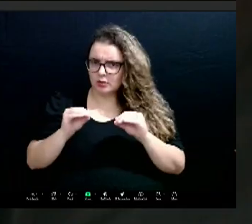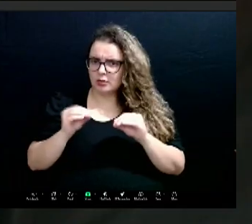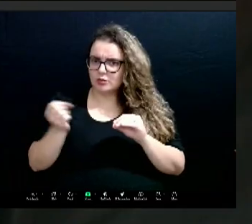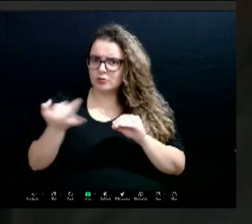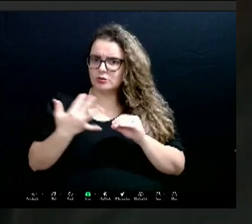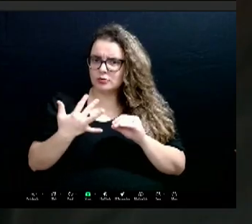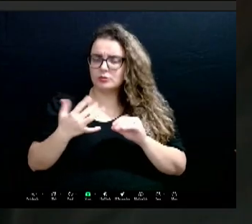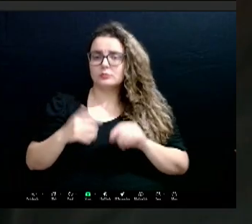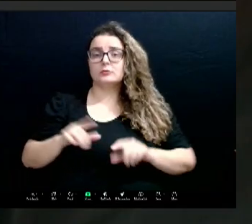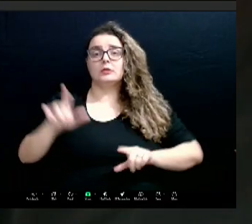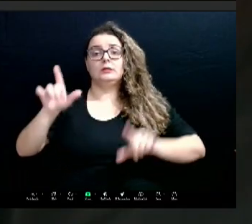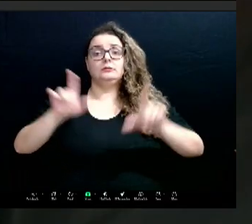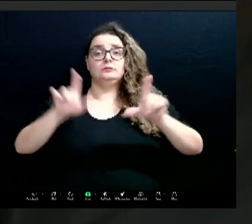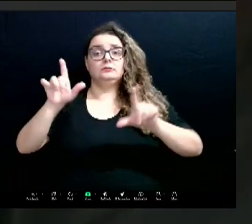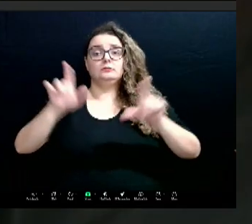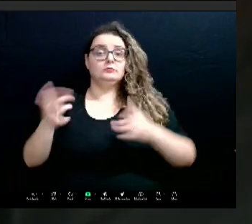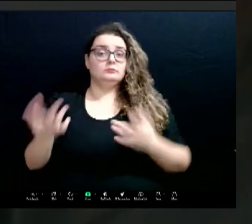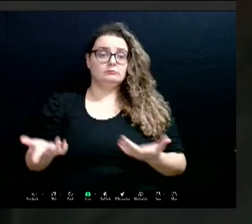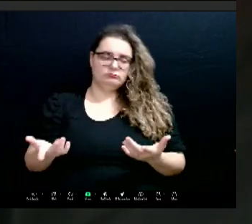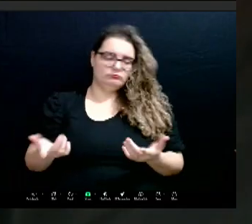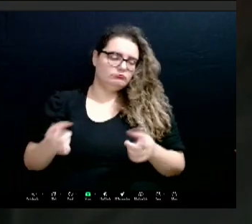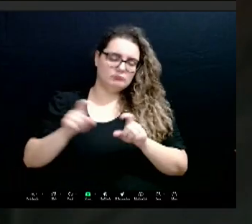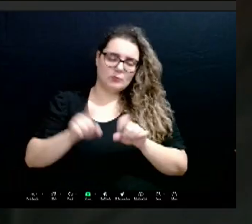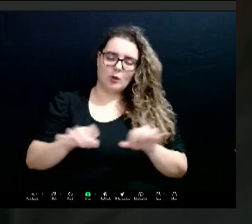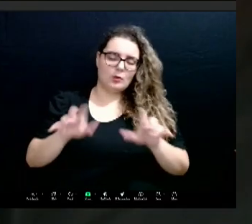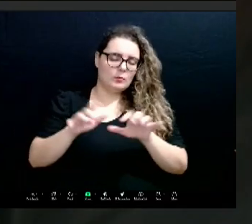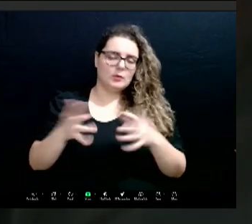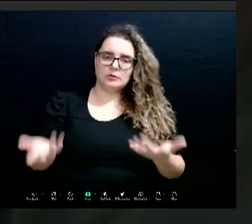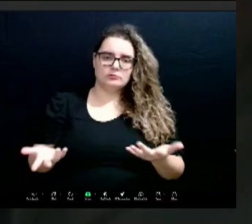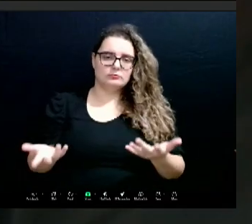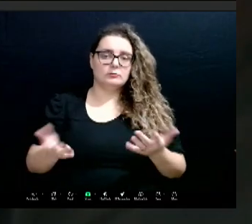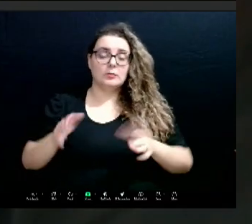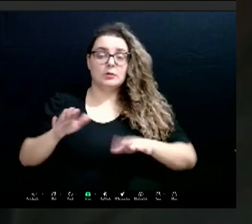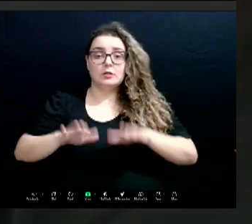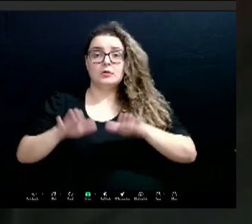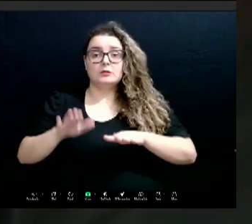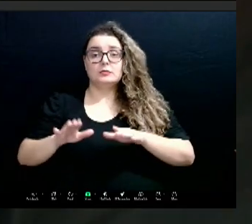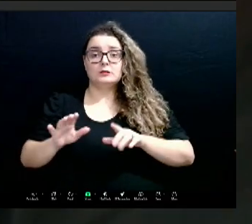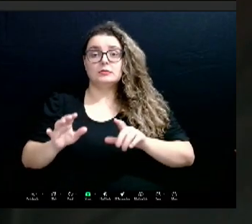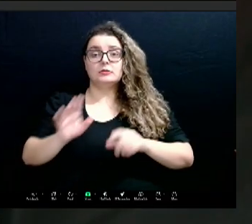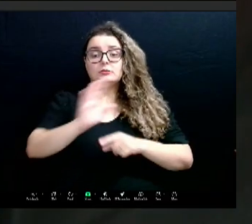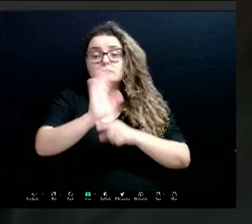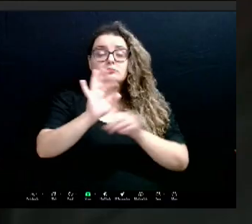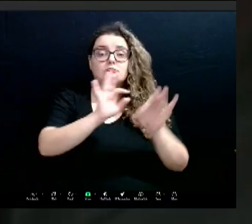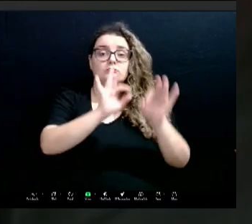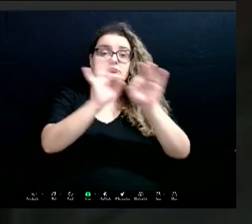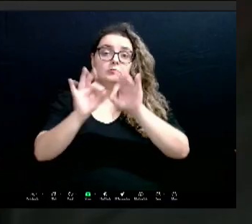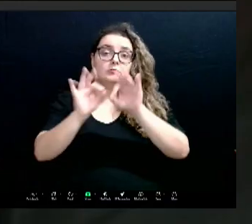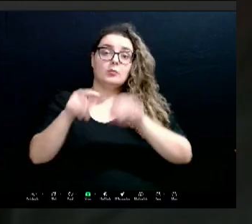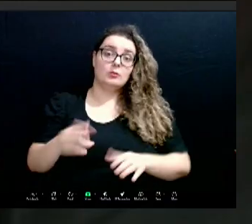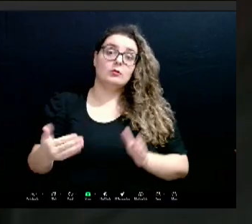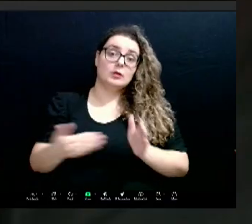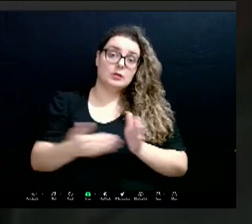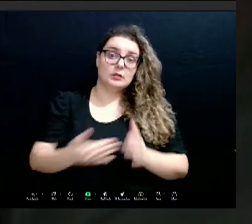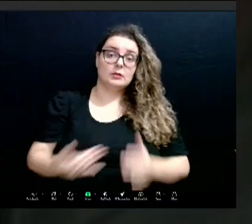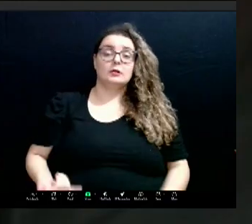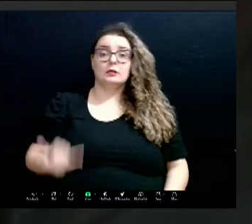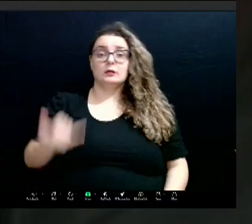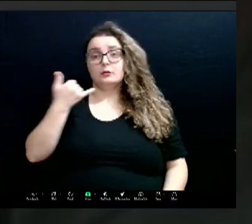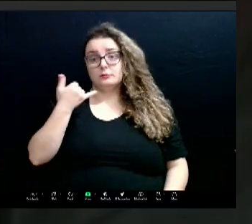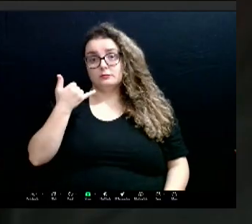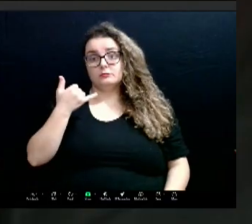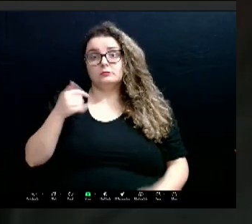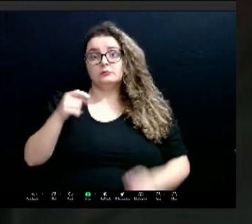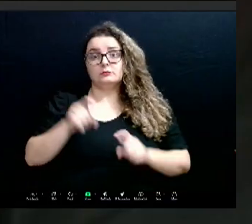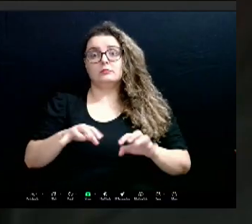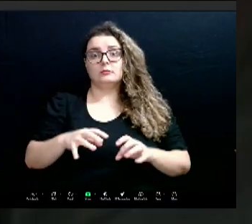na tela? Seja ela computador, de repente assistindo um filme, ou até, né, com o celular na cama, com a luz apagada, com